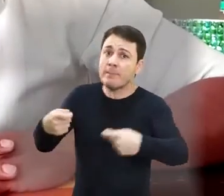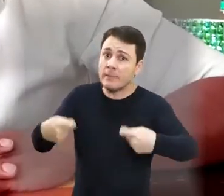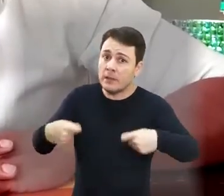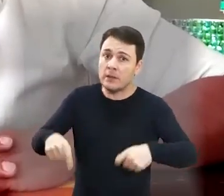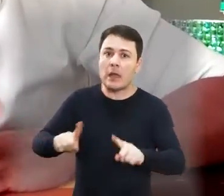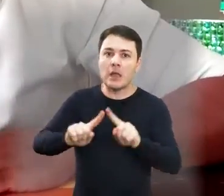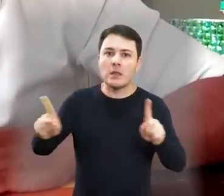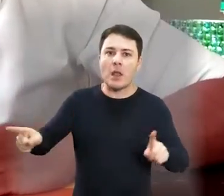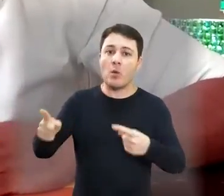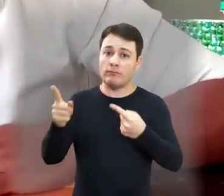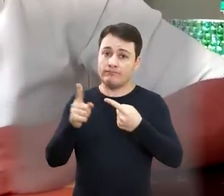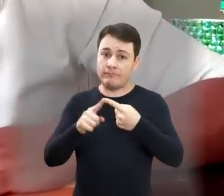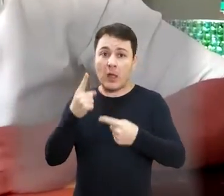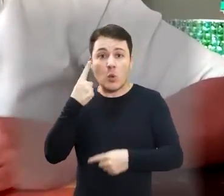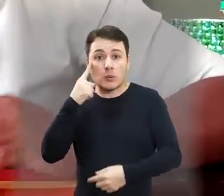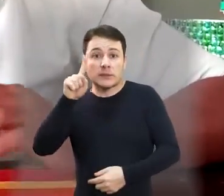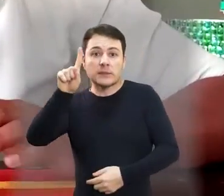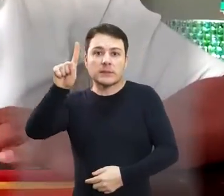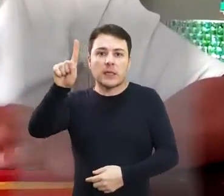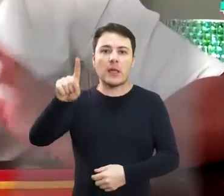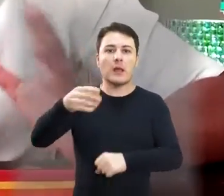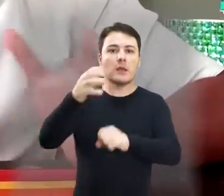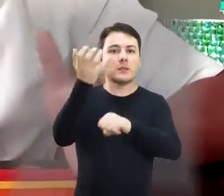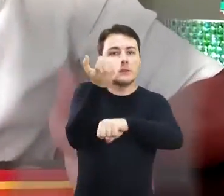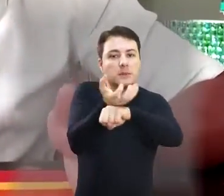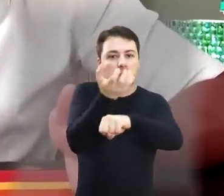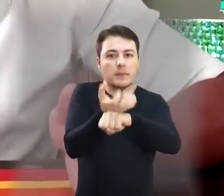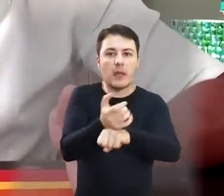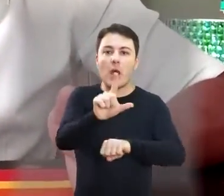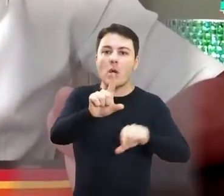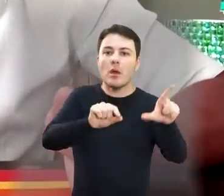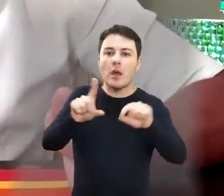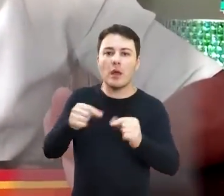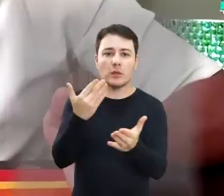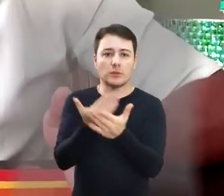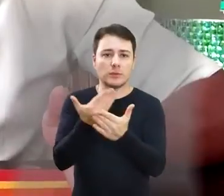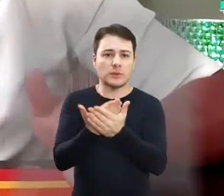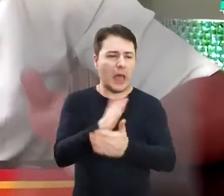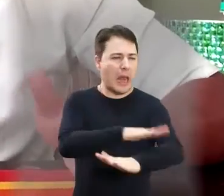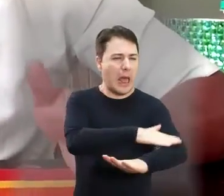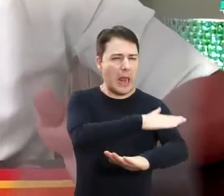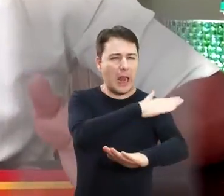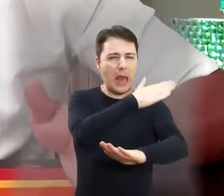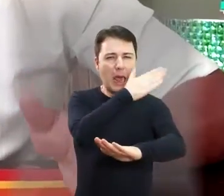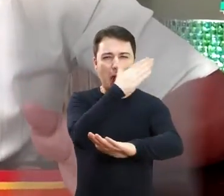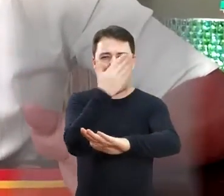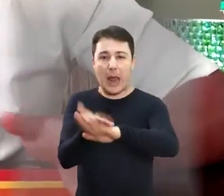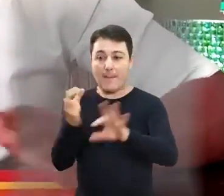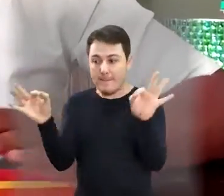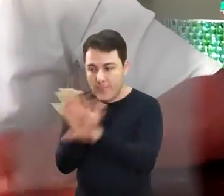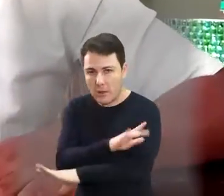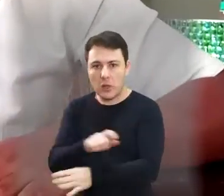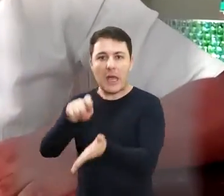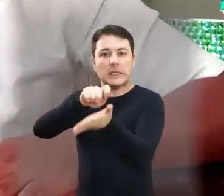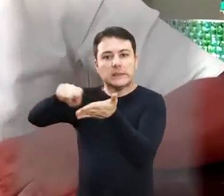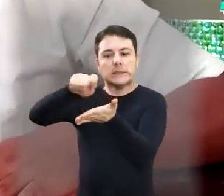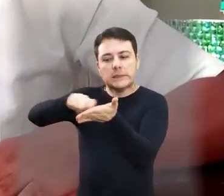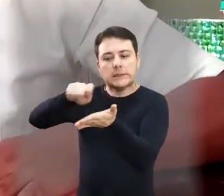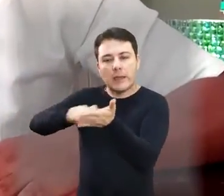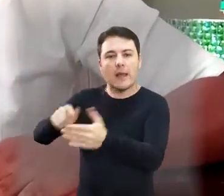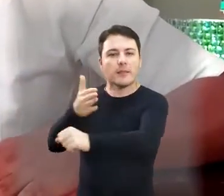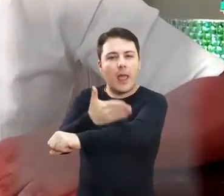importante logo após fazer exercícios. Então, selecione o conteúdo que você escolheu naquele dia para estudar e logo